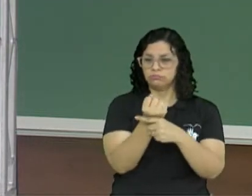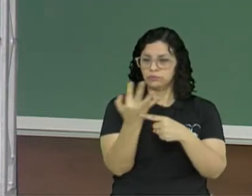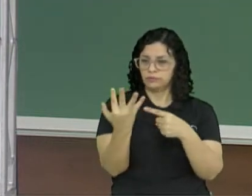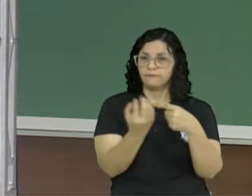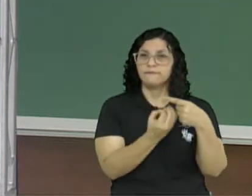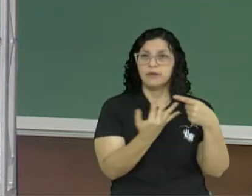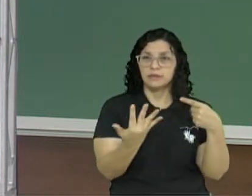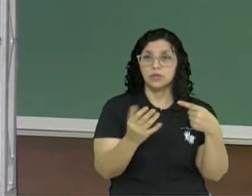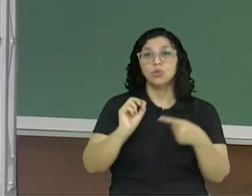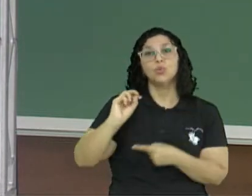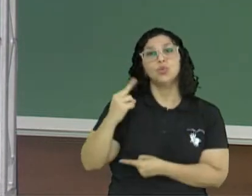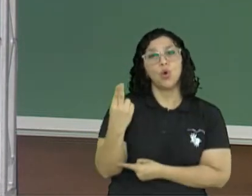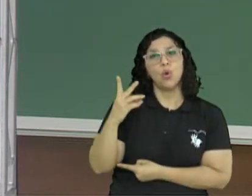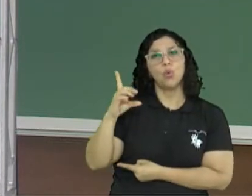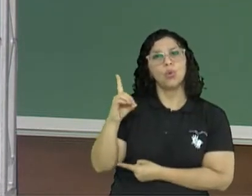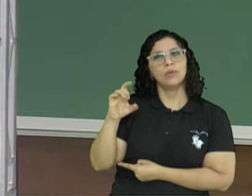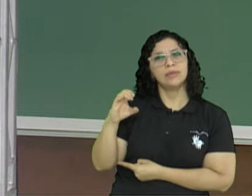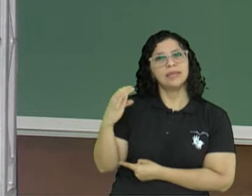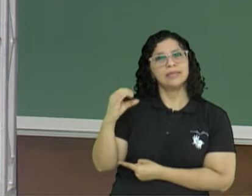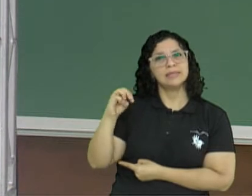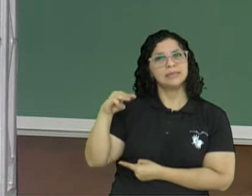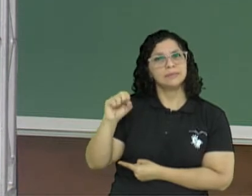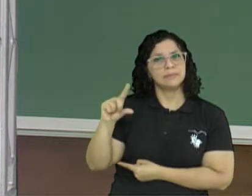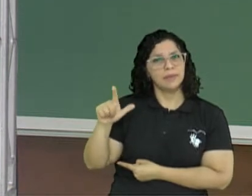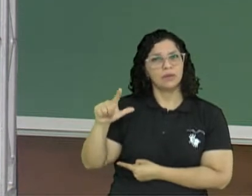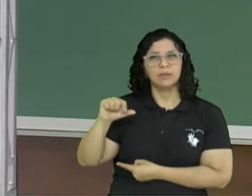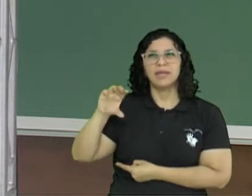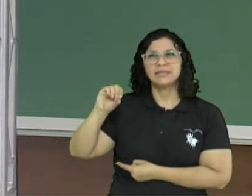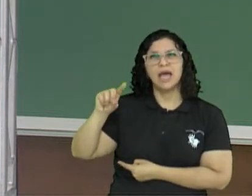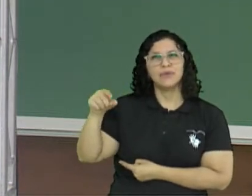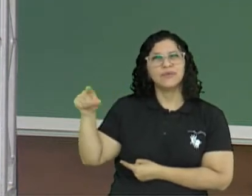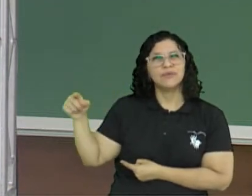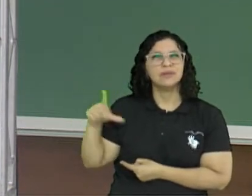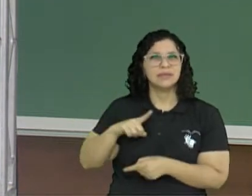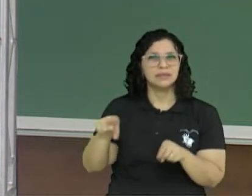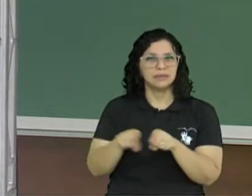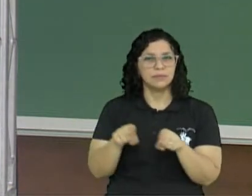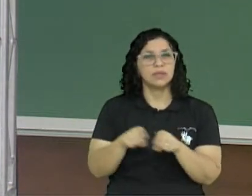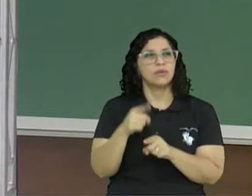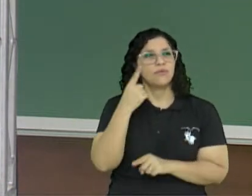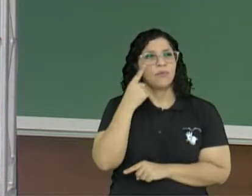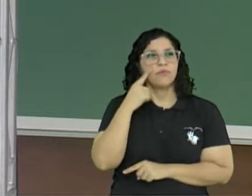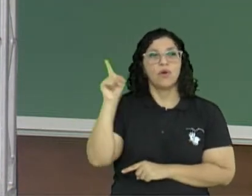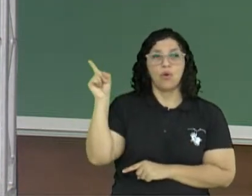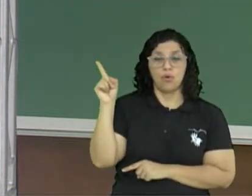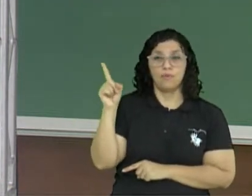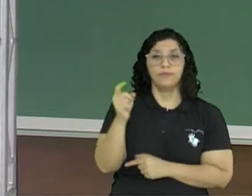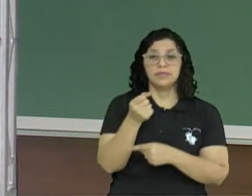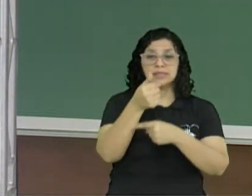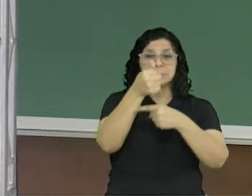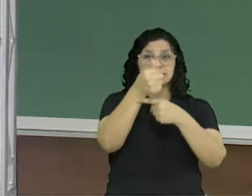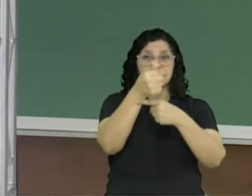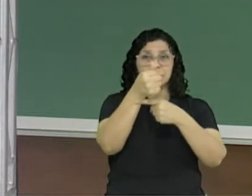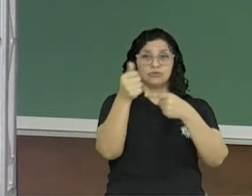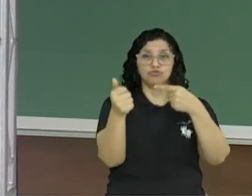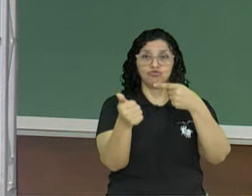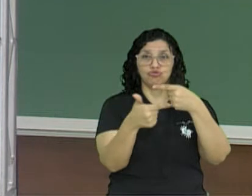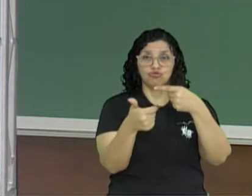forma de fração, pode ser escrito na forma de decimal. Como é que eu faço essa transformação, ó? A fração de